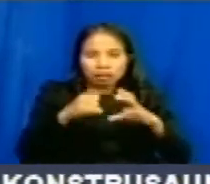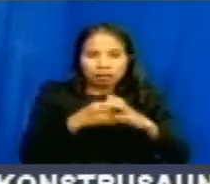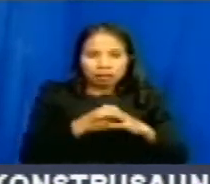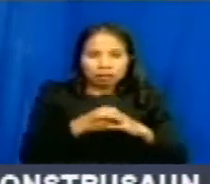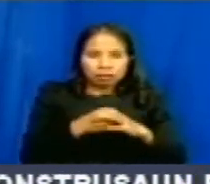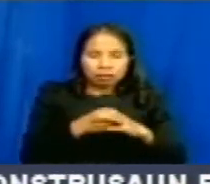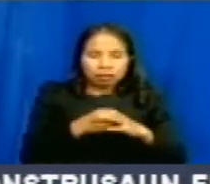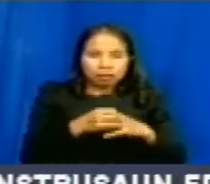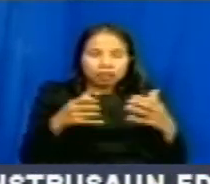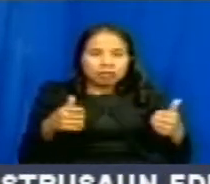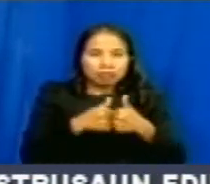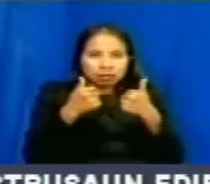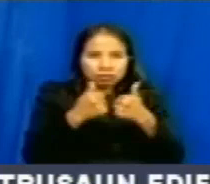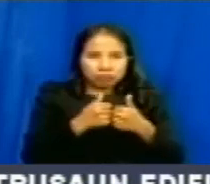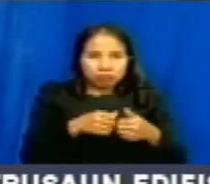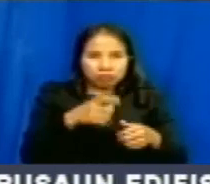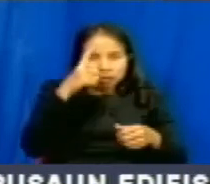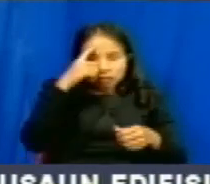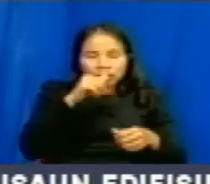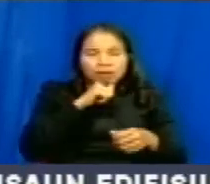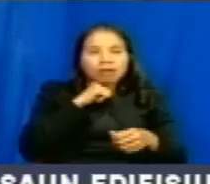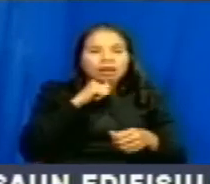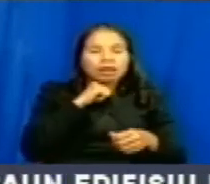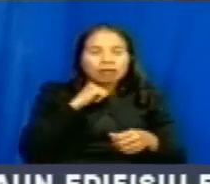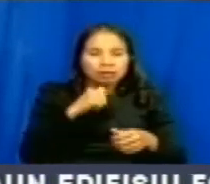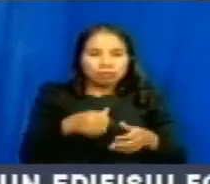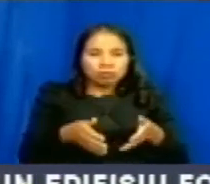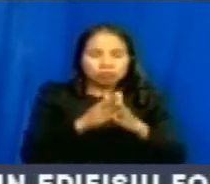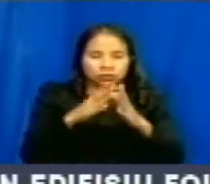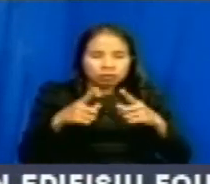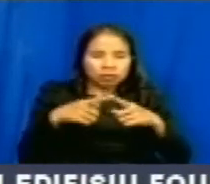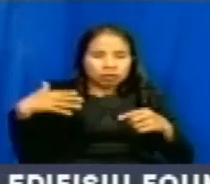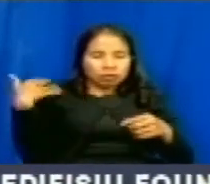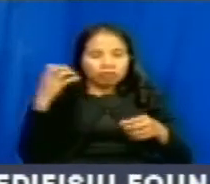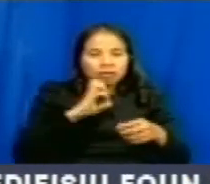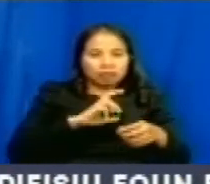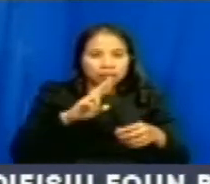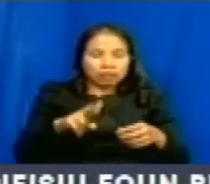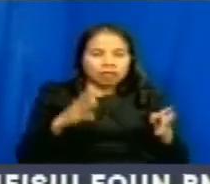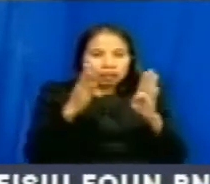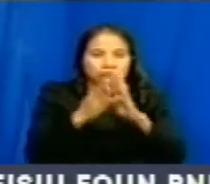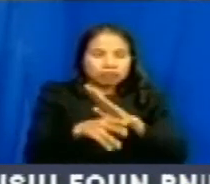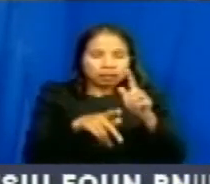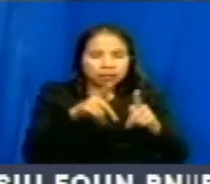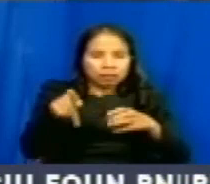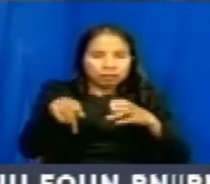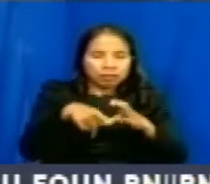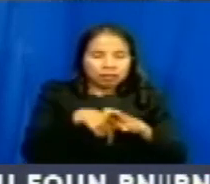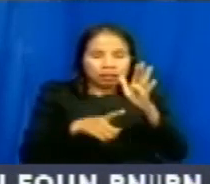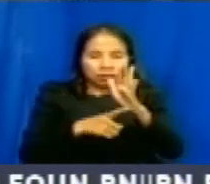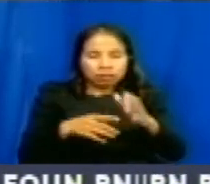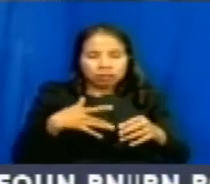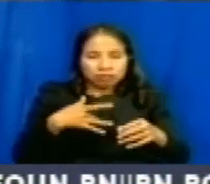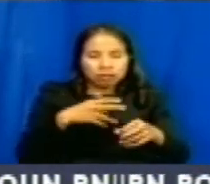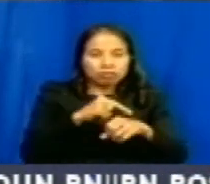evento desportiva. Também é Padre Ângelo Salsinha, o sub juventude Hermera Anan, ato sai criativo, no ratudo